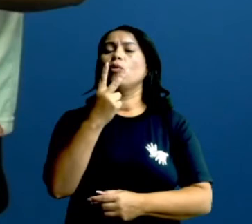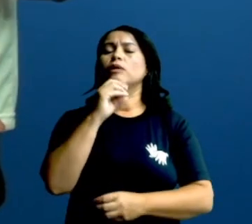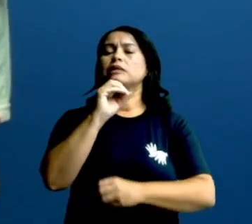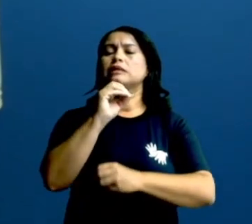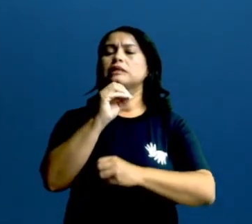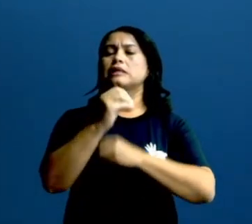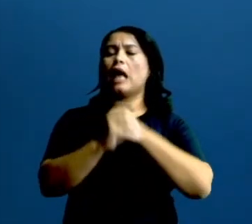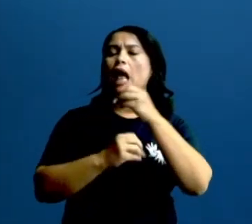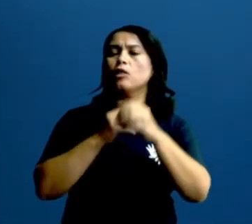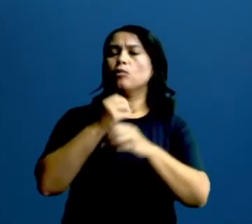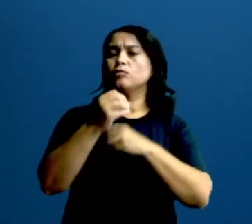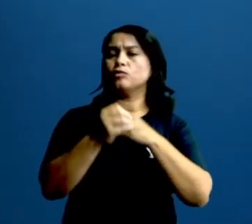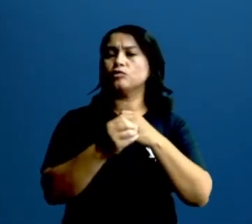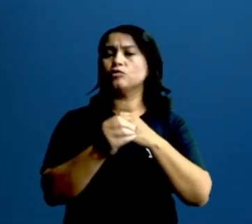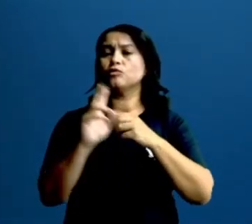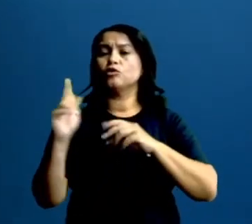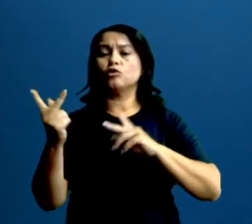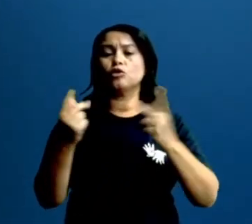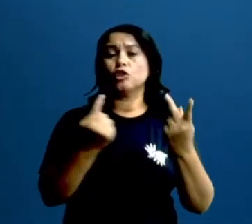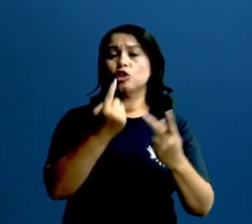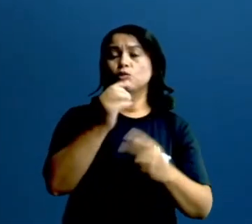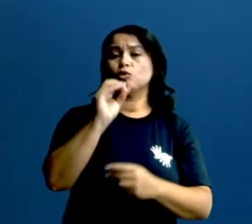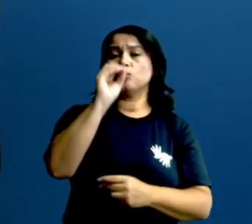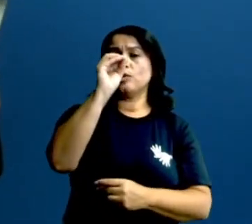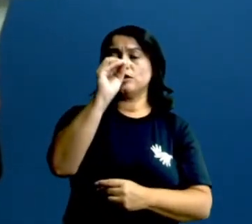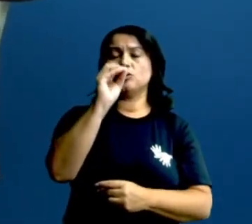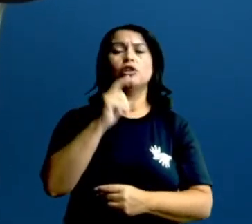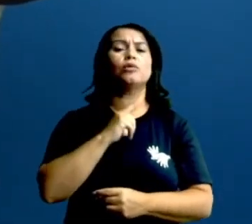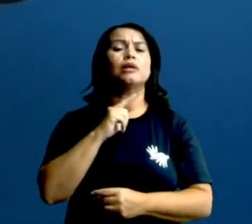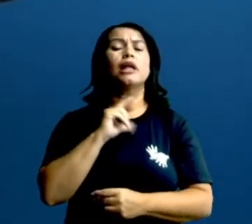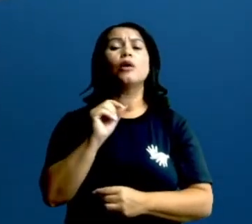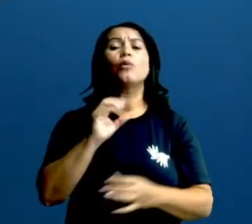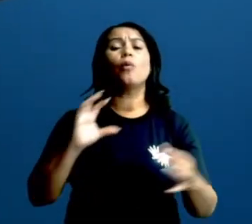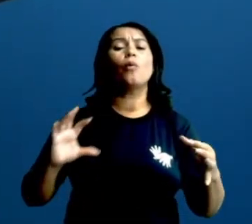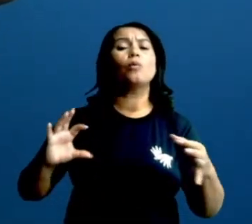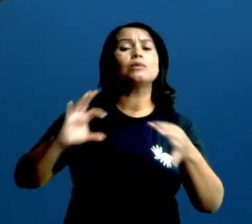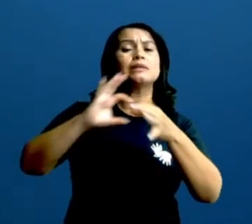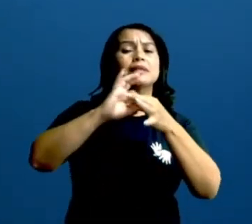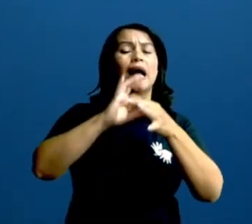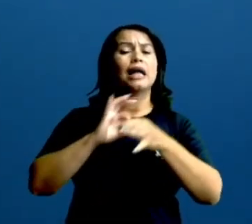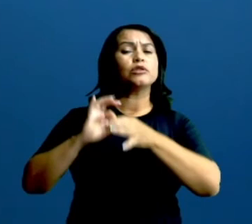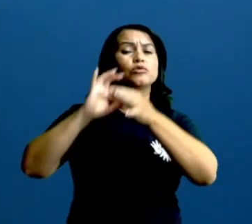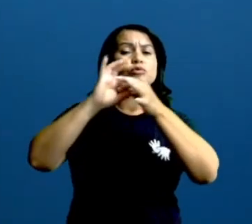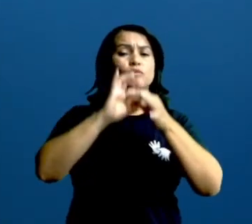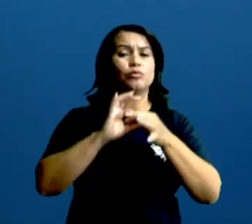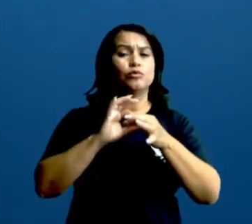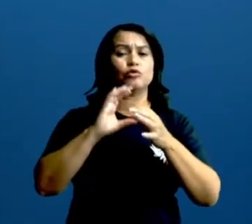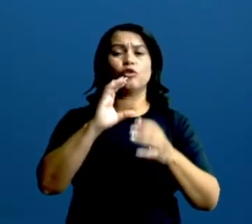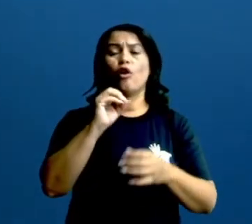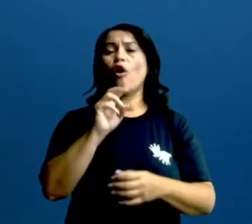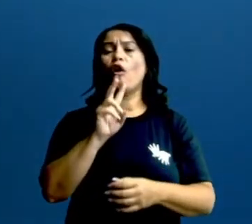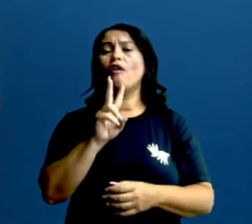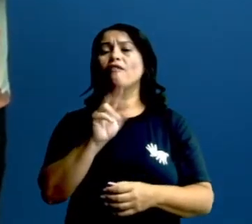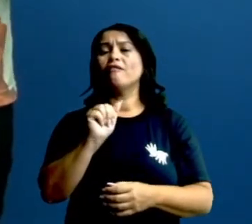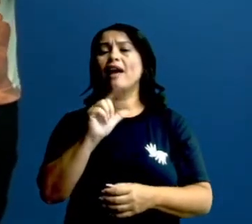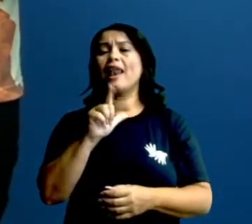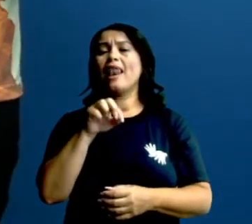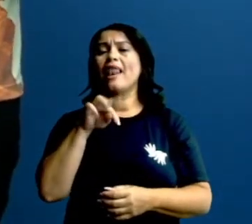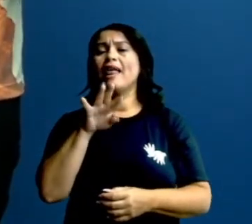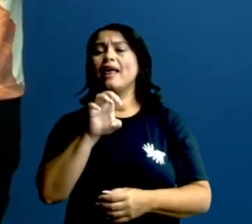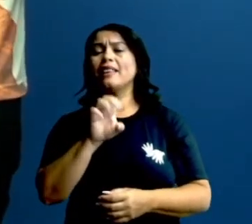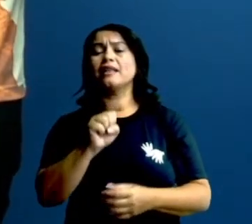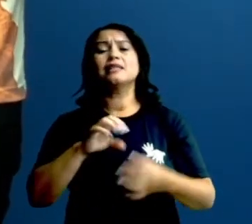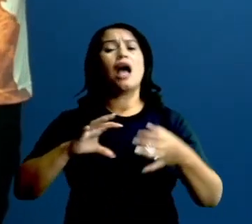de hidrogênio e 1 átomo de oxigênio. Esses átomos eles estão interligados por ligações covalentes. Essas